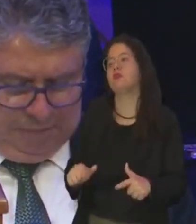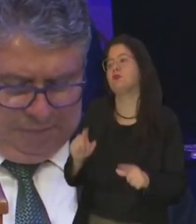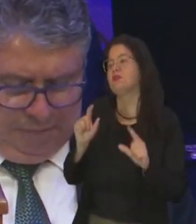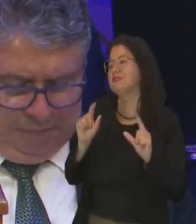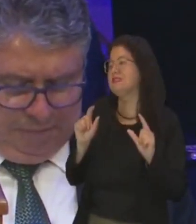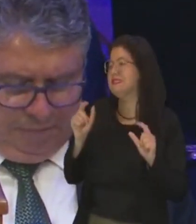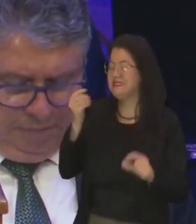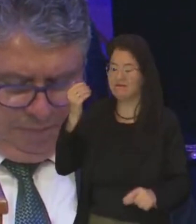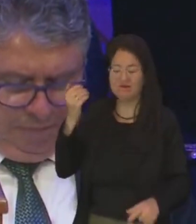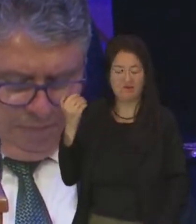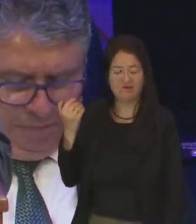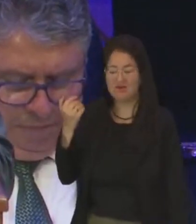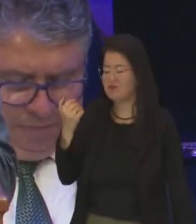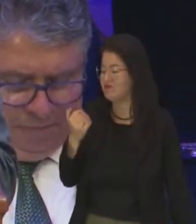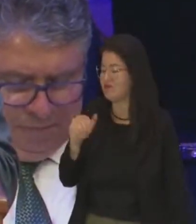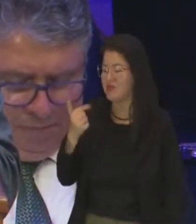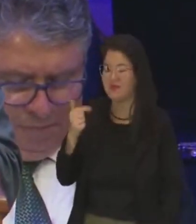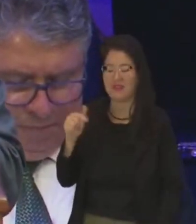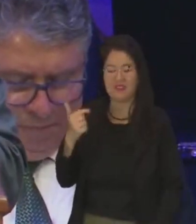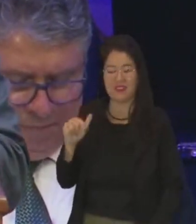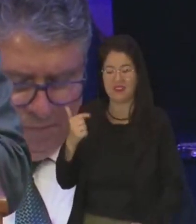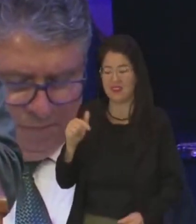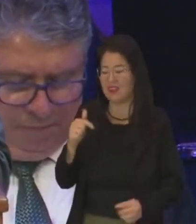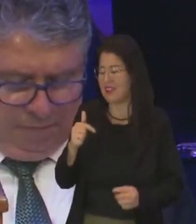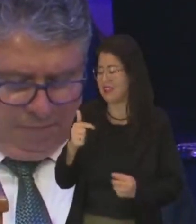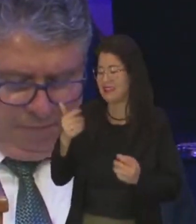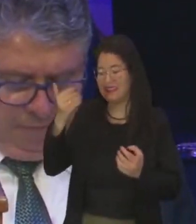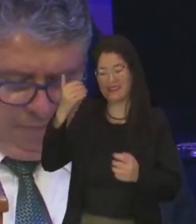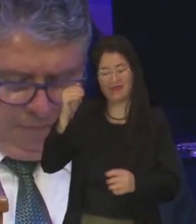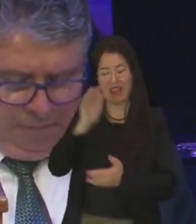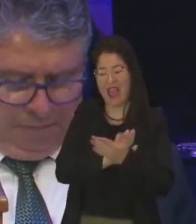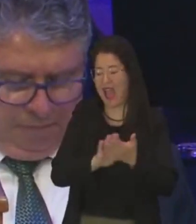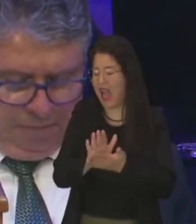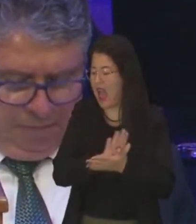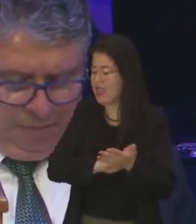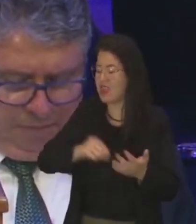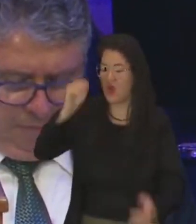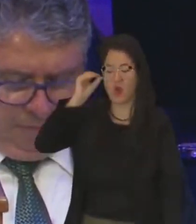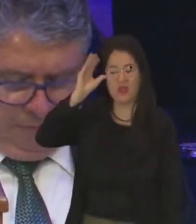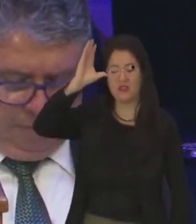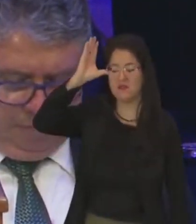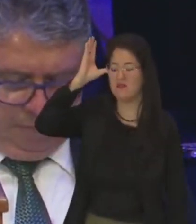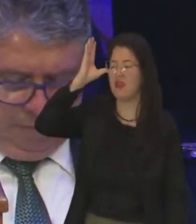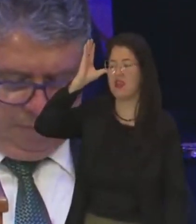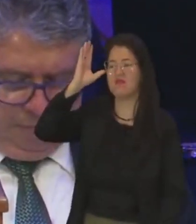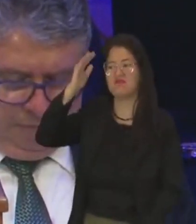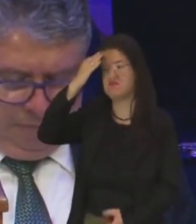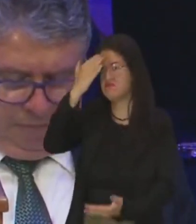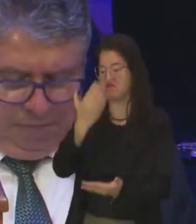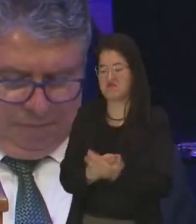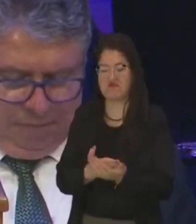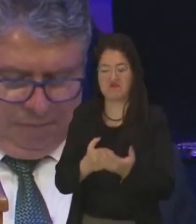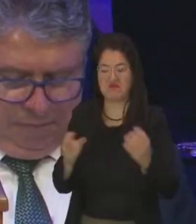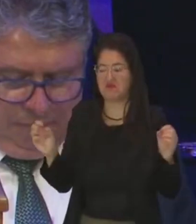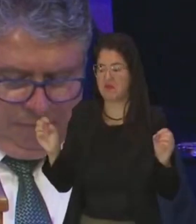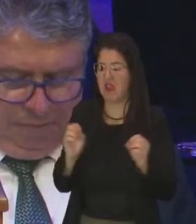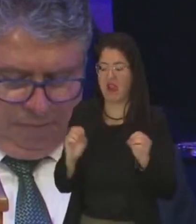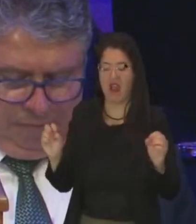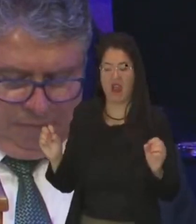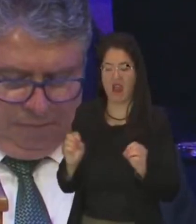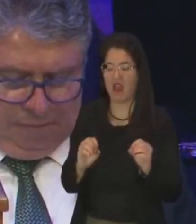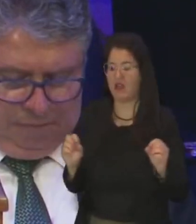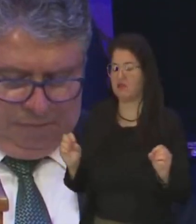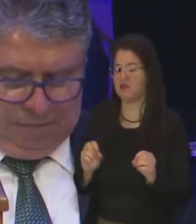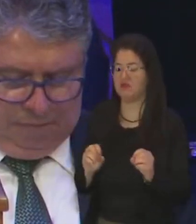mínima porcentagem de crentes, ou às vezes é zero mesmo, né? Mas que ainda não tem uma mínima porcentagem de crentes suficiente para que